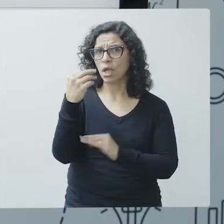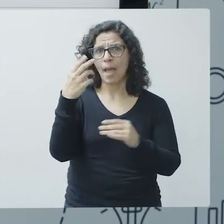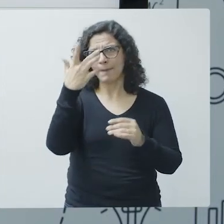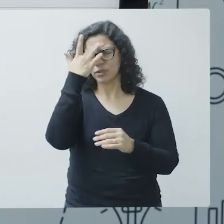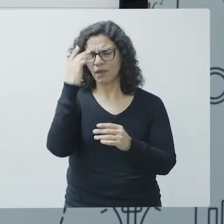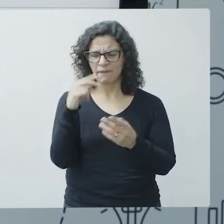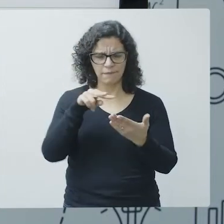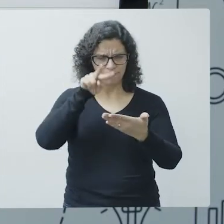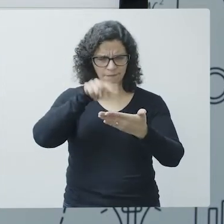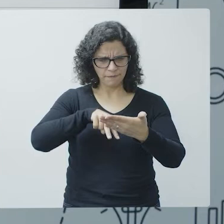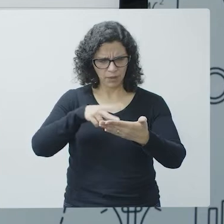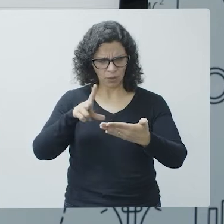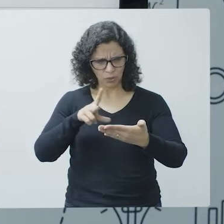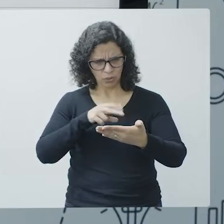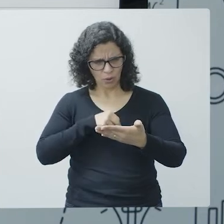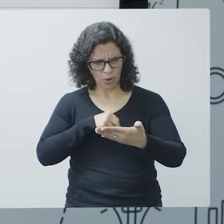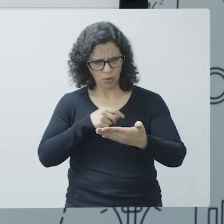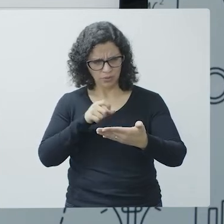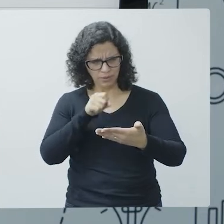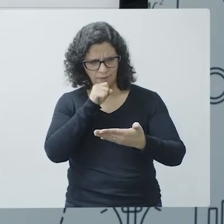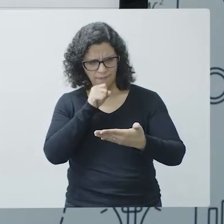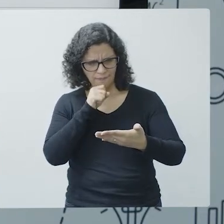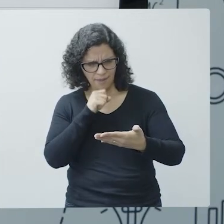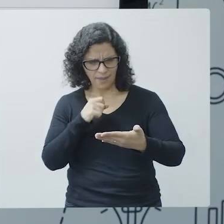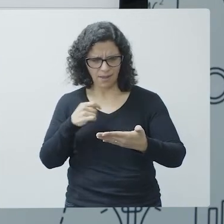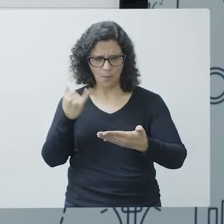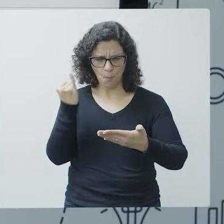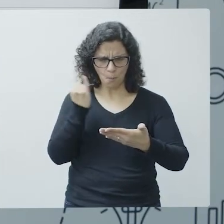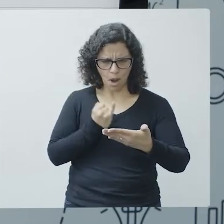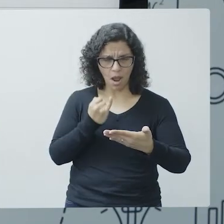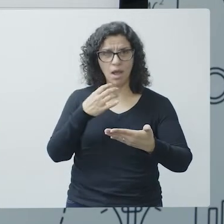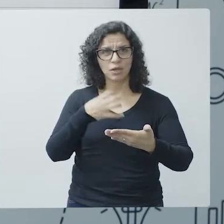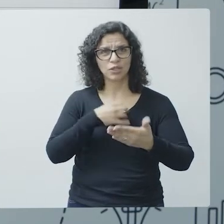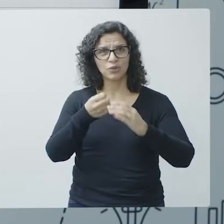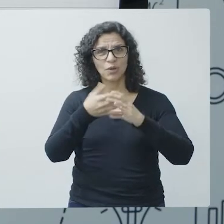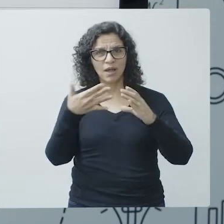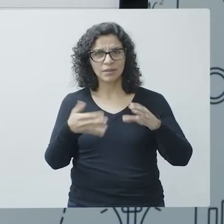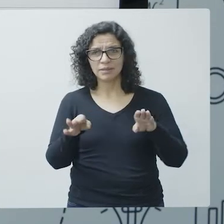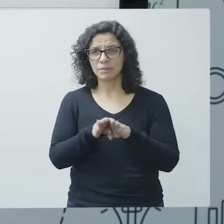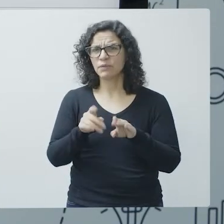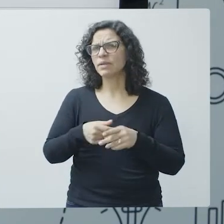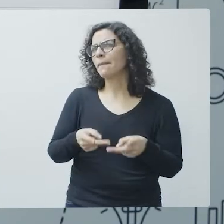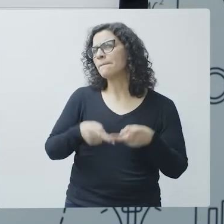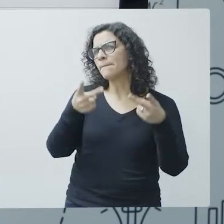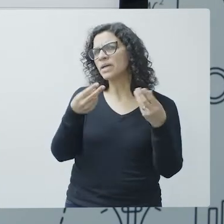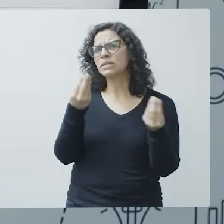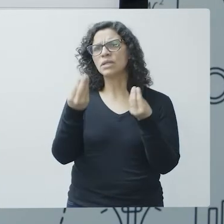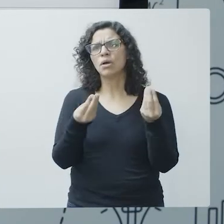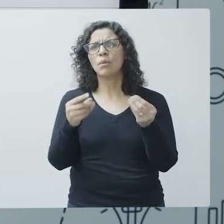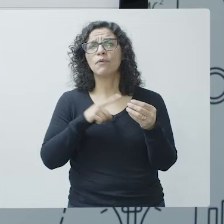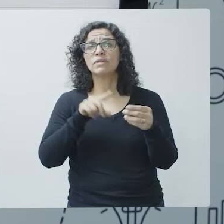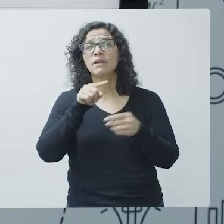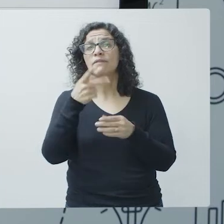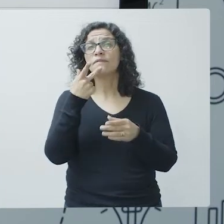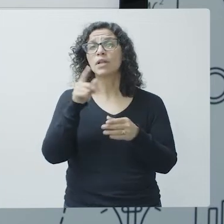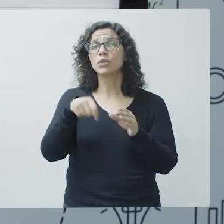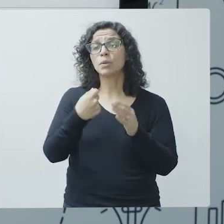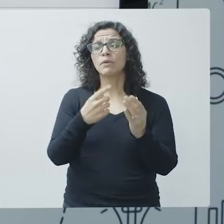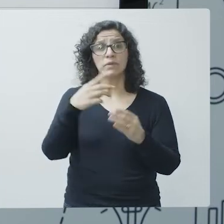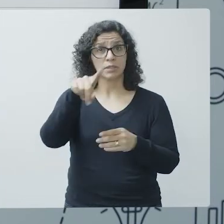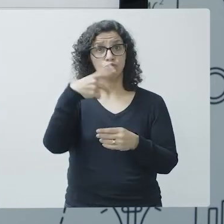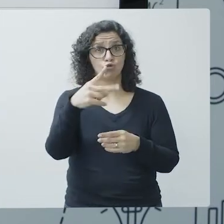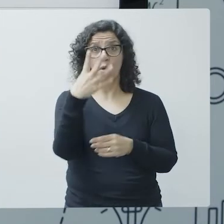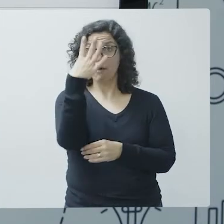se vendo em um retrato? E quais aspectos você abordaria de seu